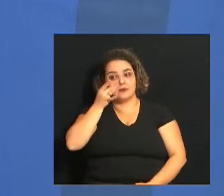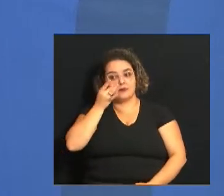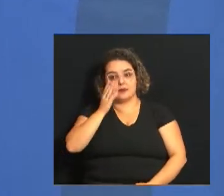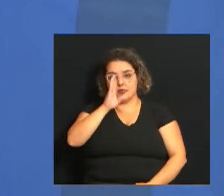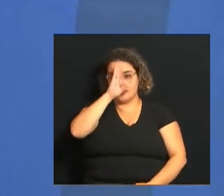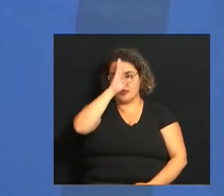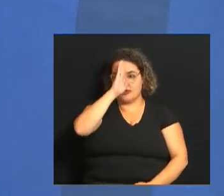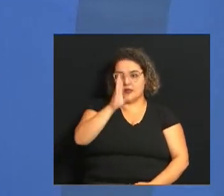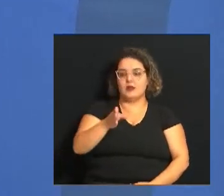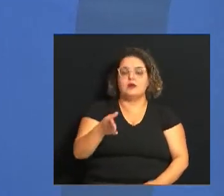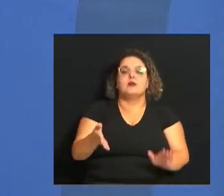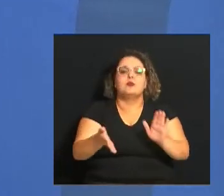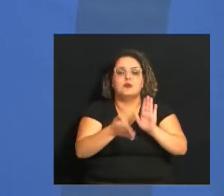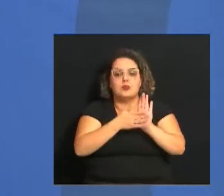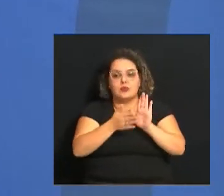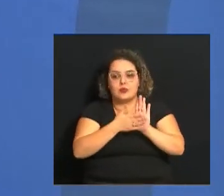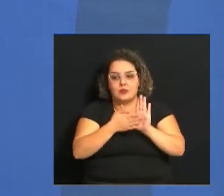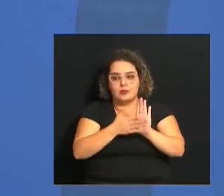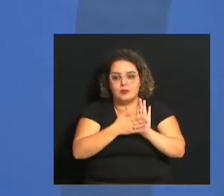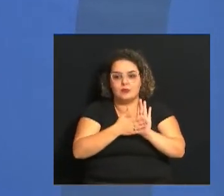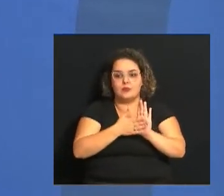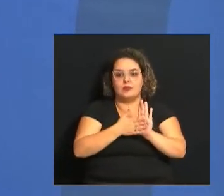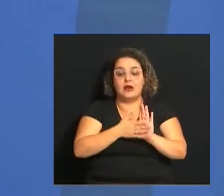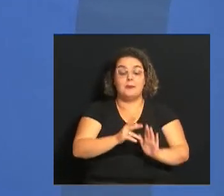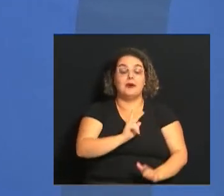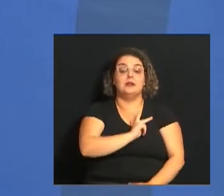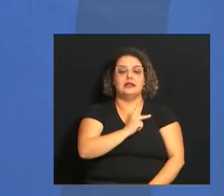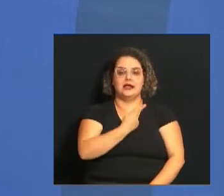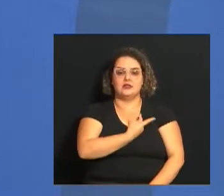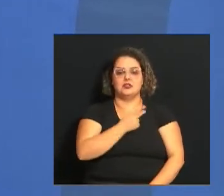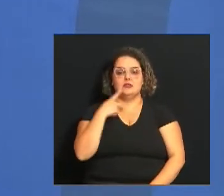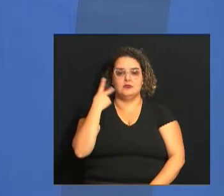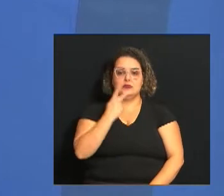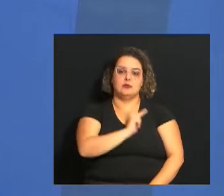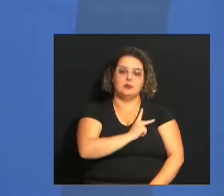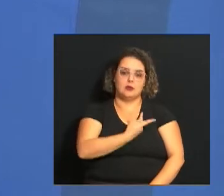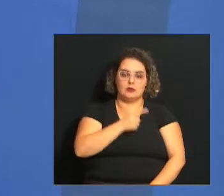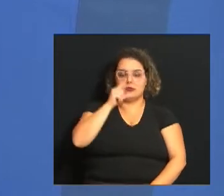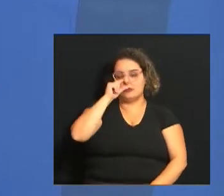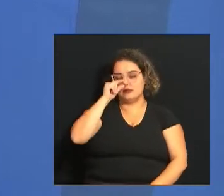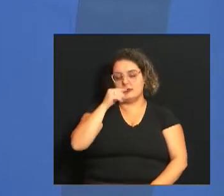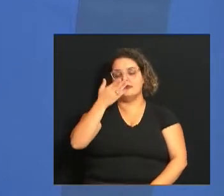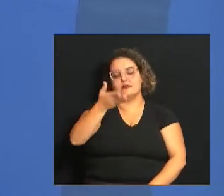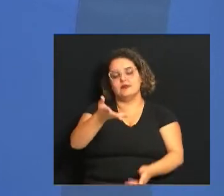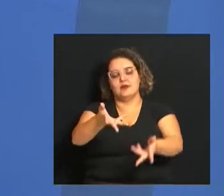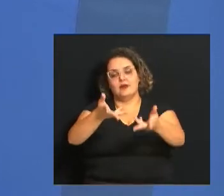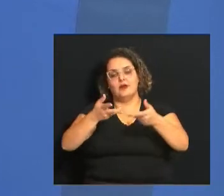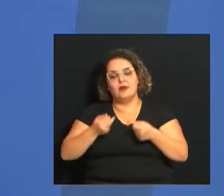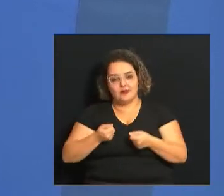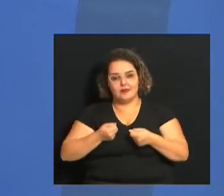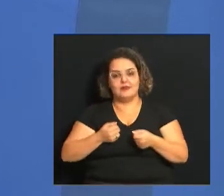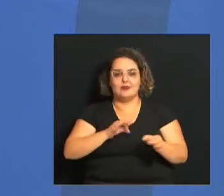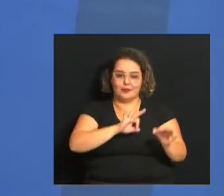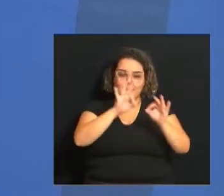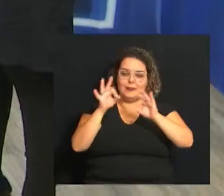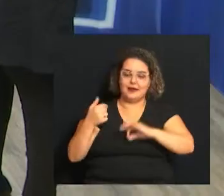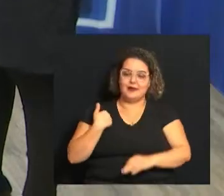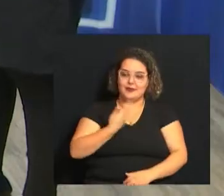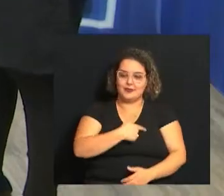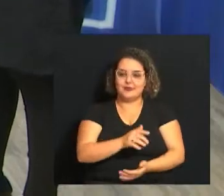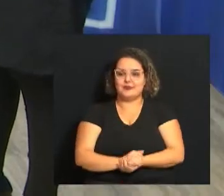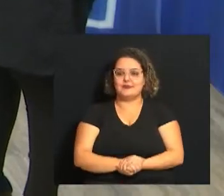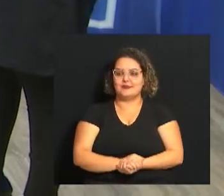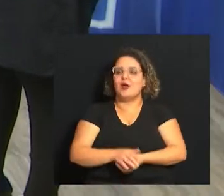principais propostas, também sobre a participação deles nas comissões, e você está convidado a acompanhar aqui com a gente. Então,